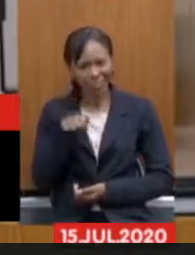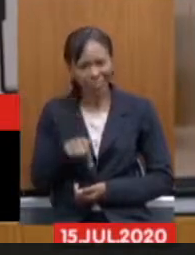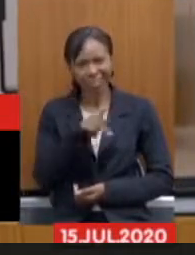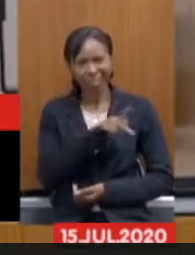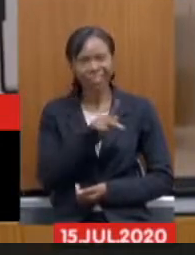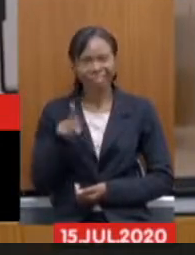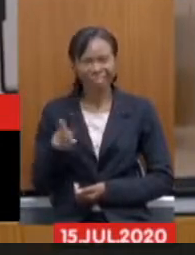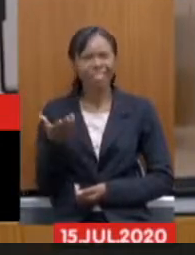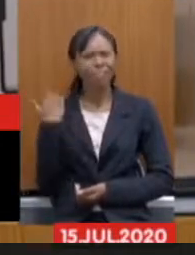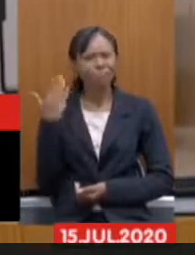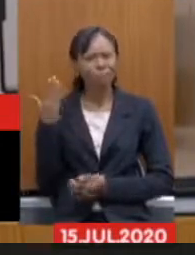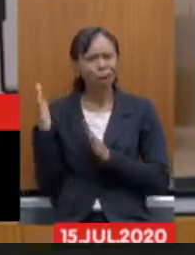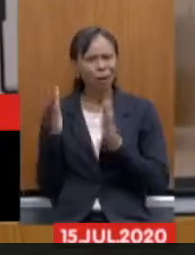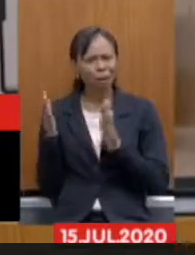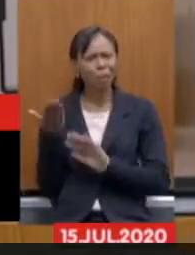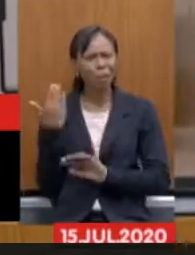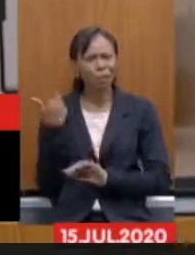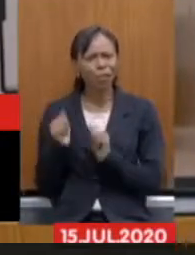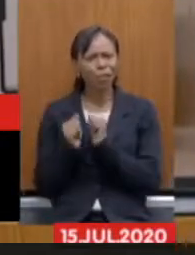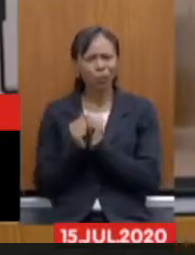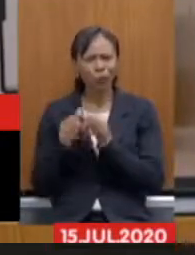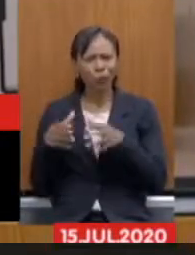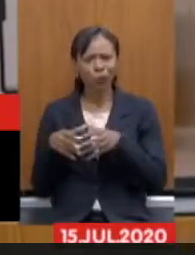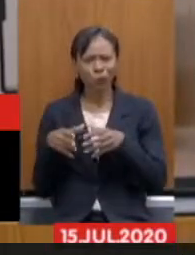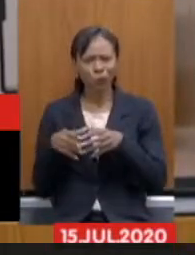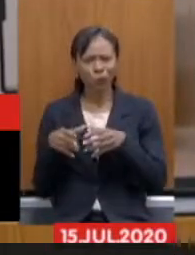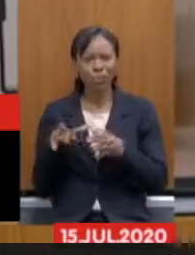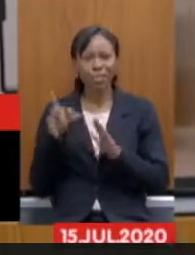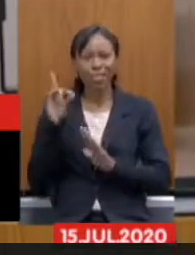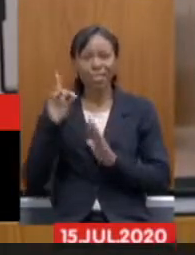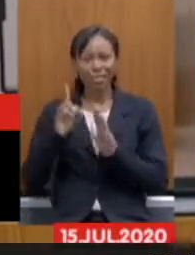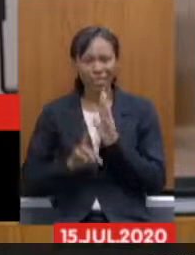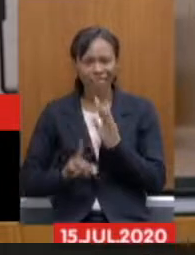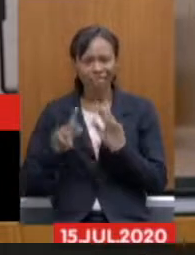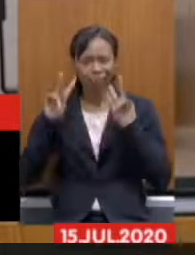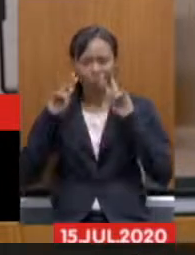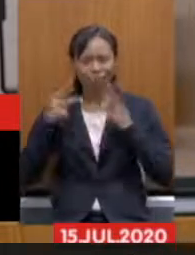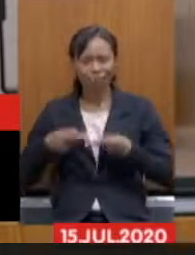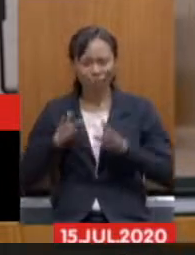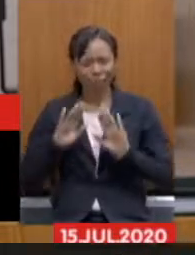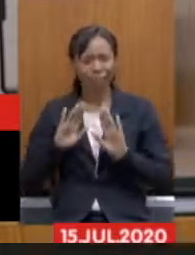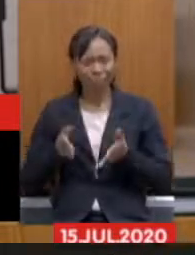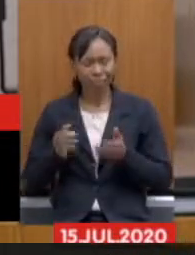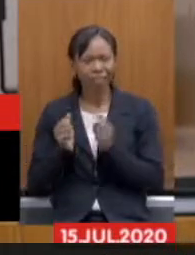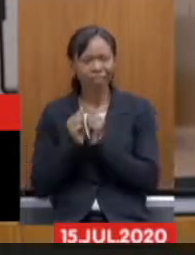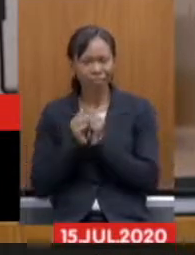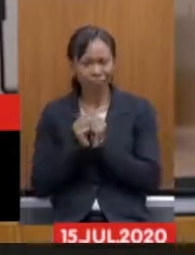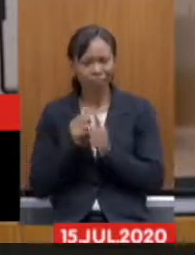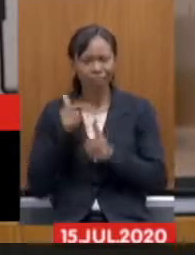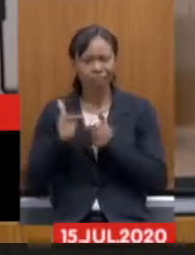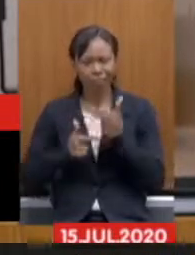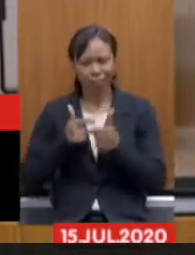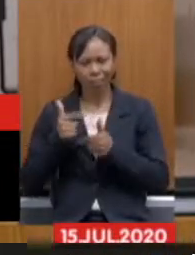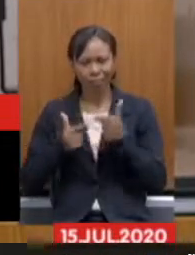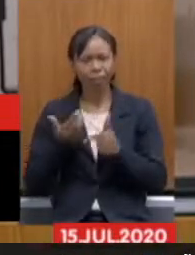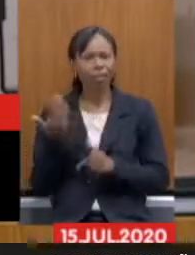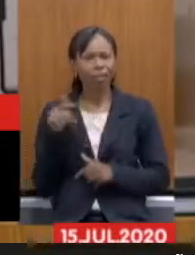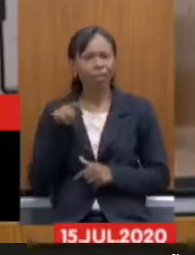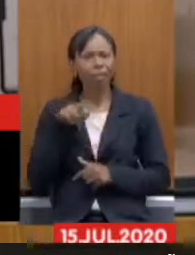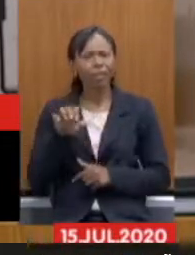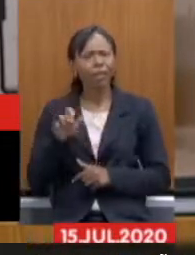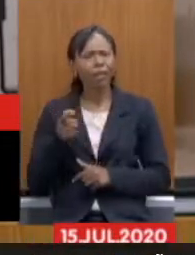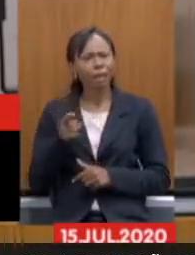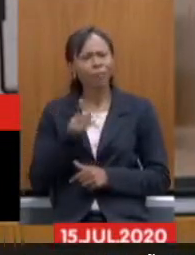uma das passado juntos na comissão de direitos humanos né temos um trabalho junto quando